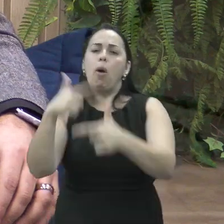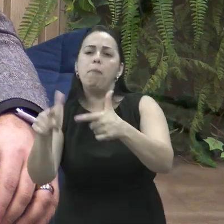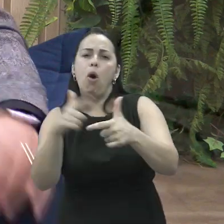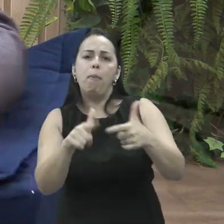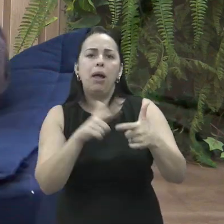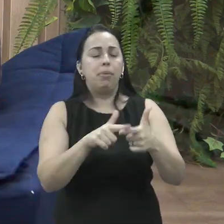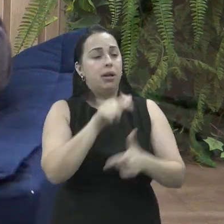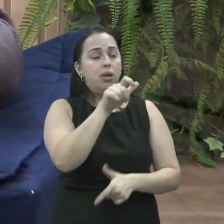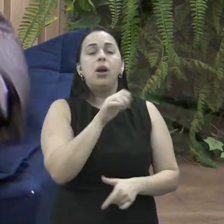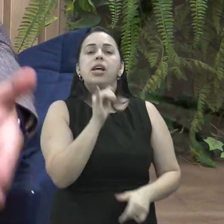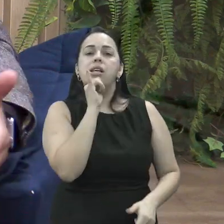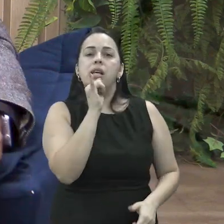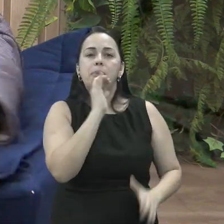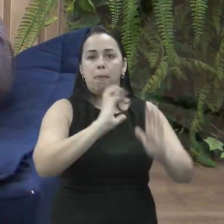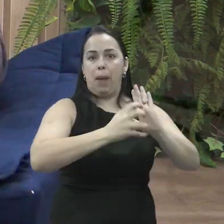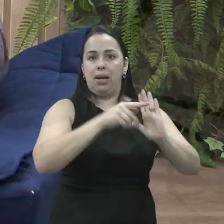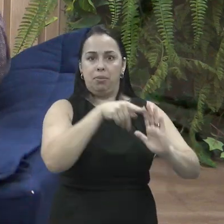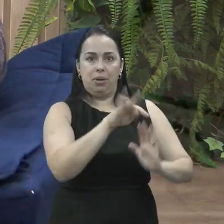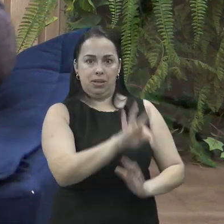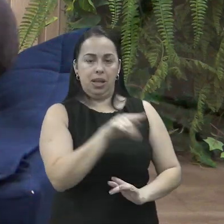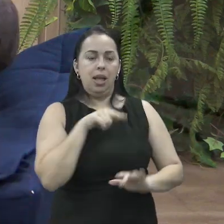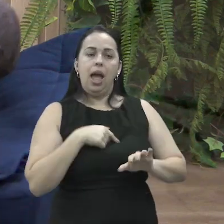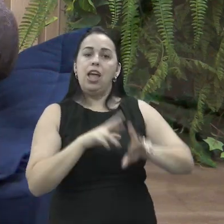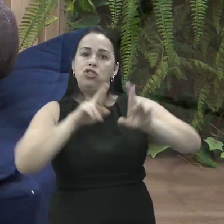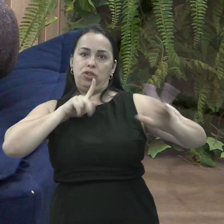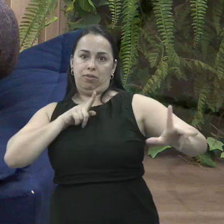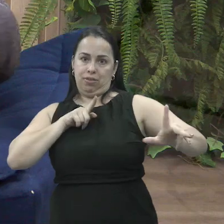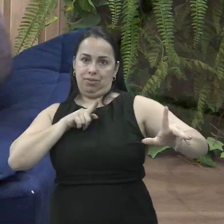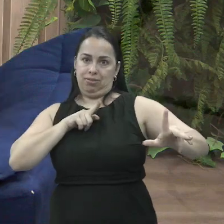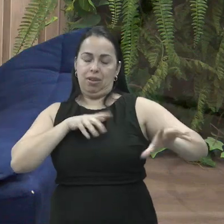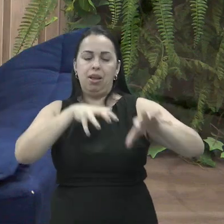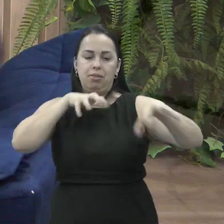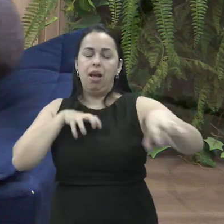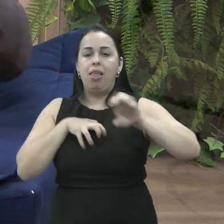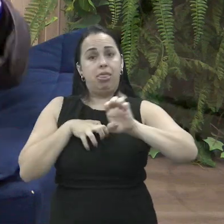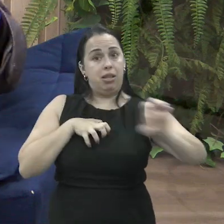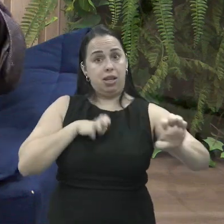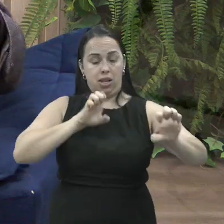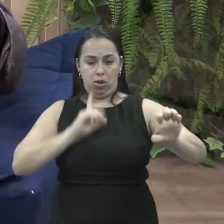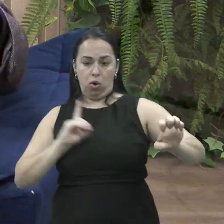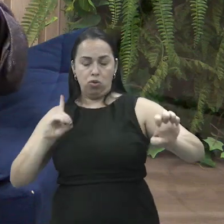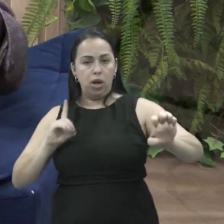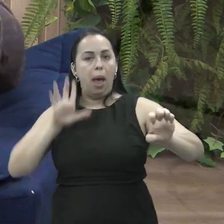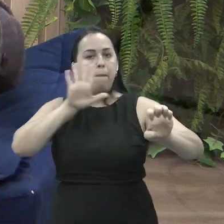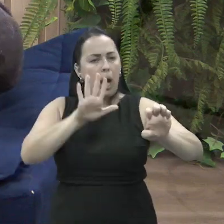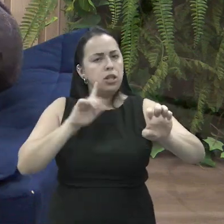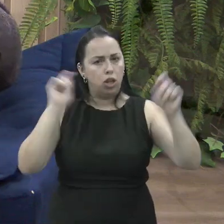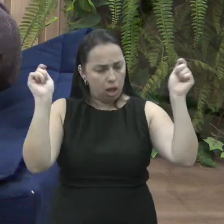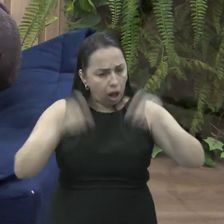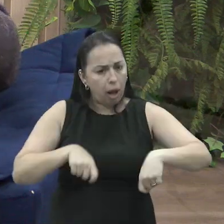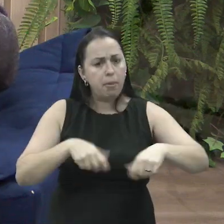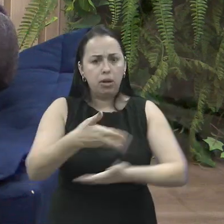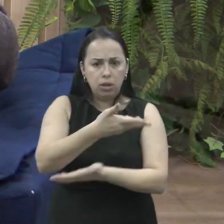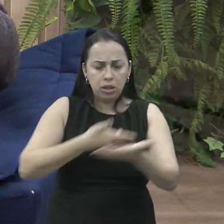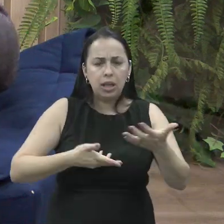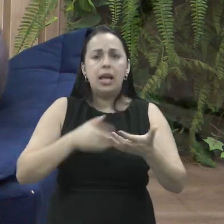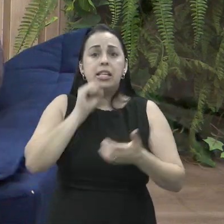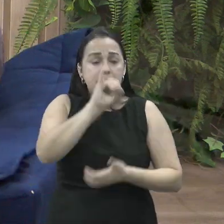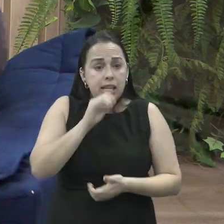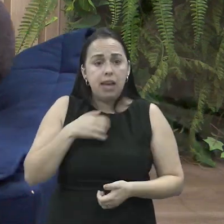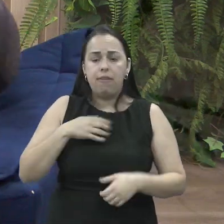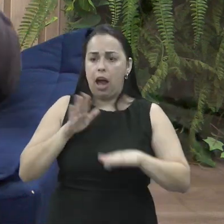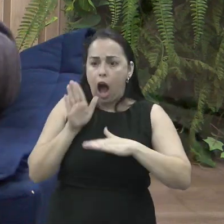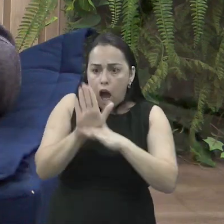cidade. Mesmo as vereadoras do PT, onde ideologicamente falando nós estamos em campos opostos, eu entendo que nós podemos, naquilo que